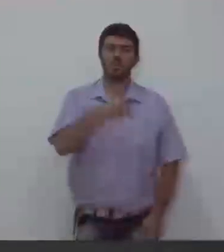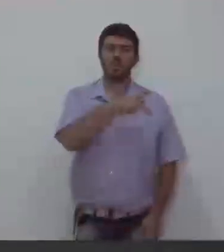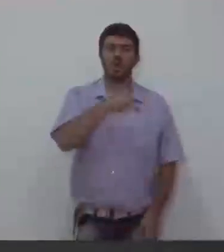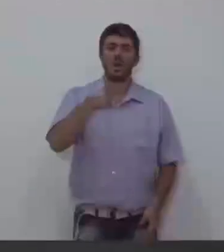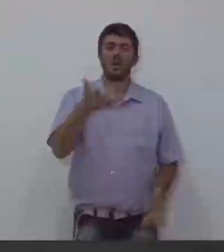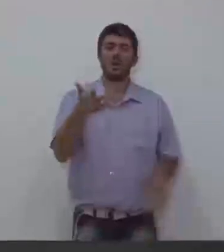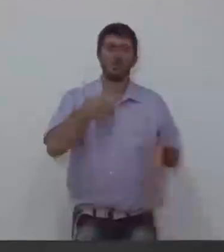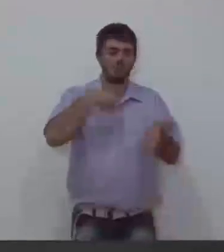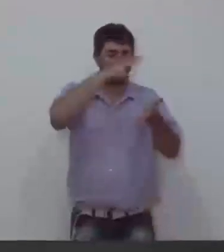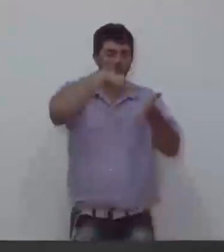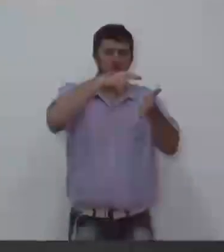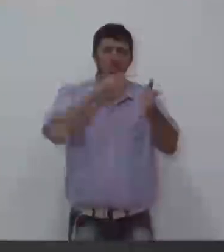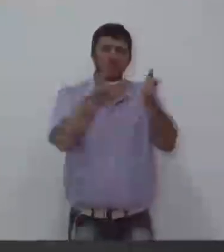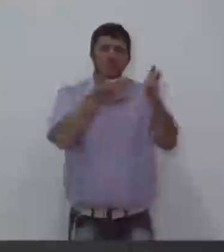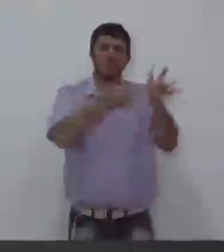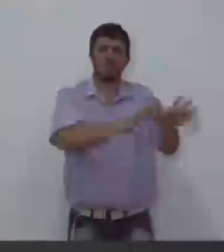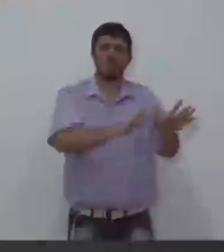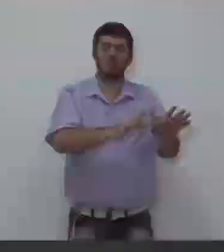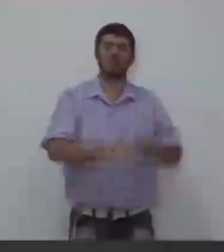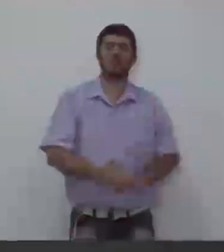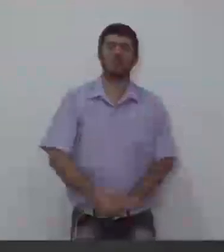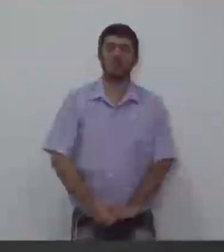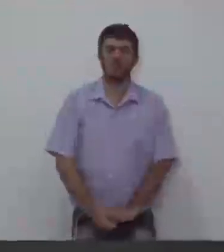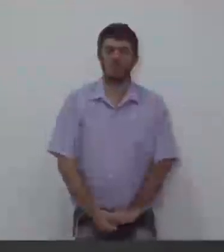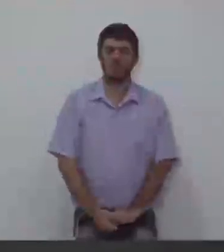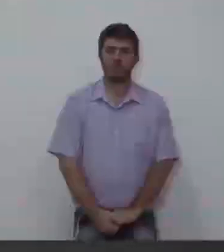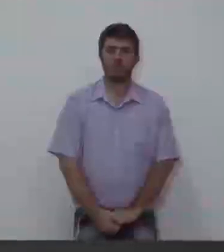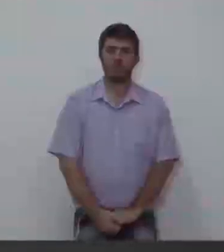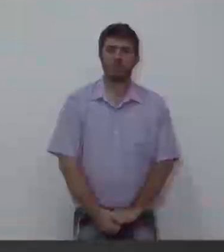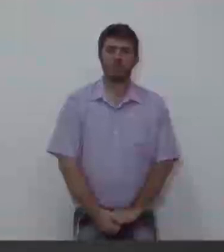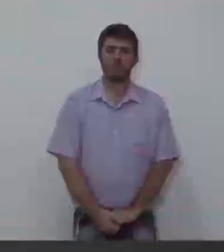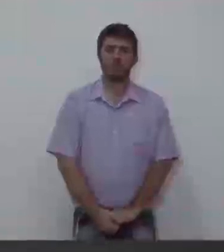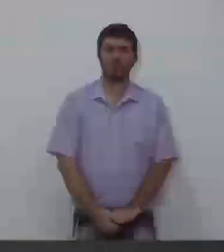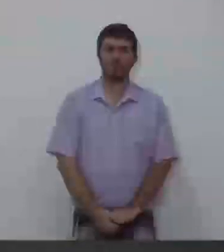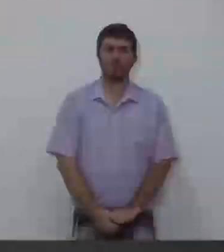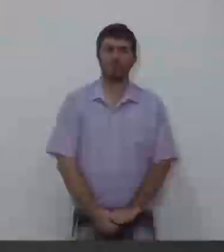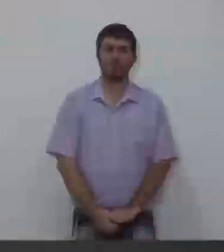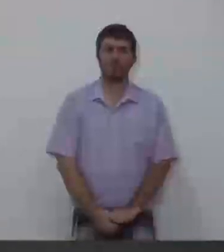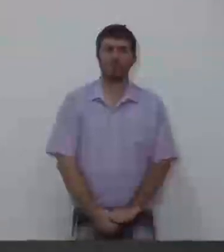da leitura das indicações. Será dispensada.